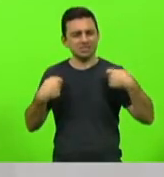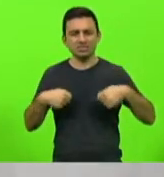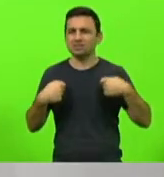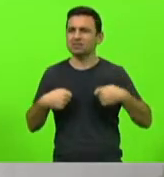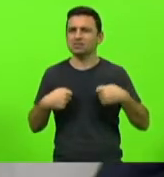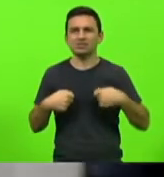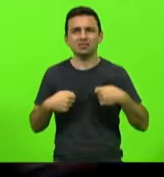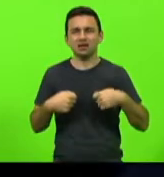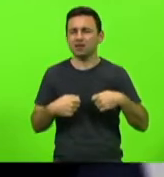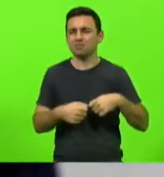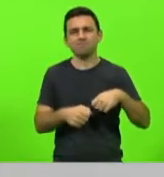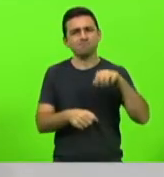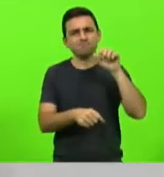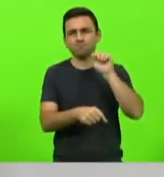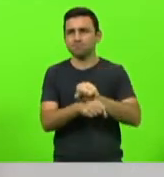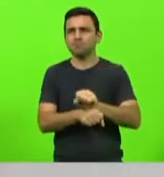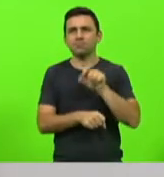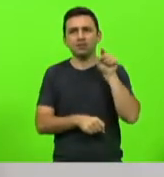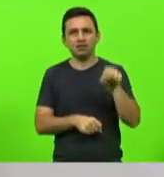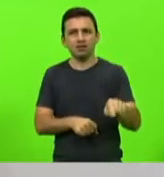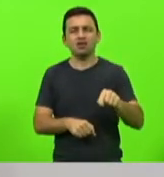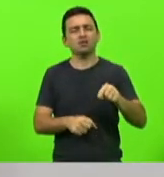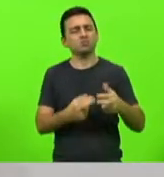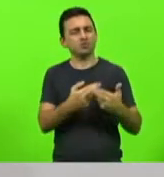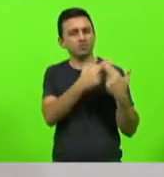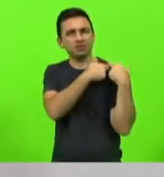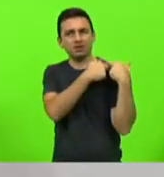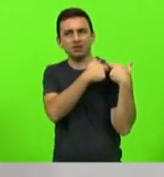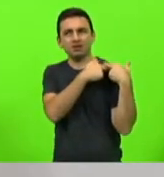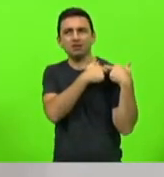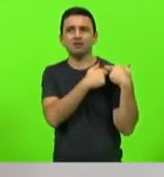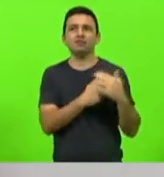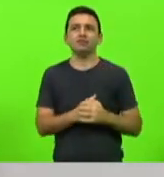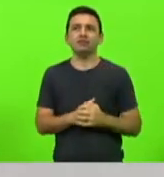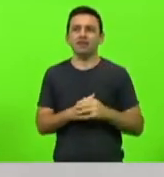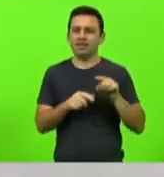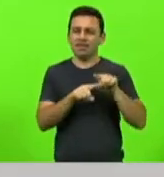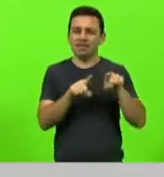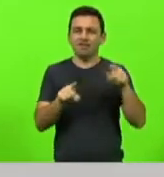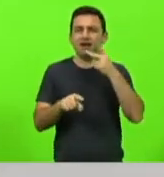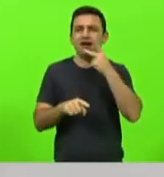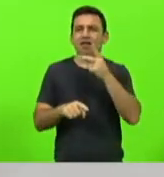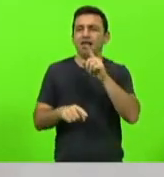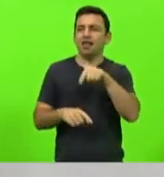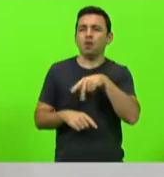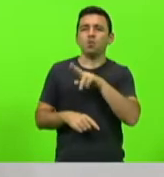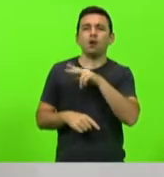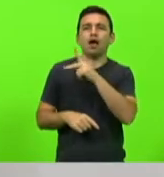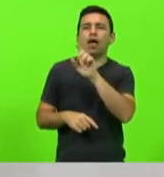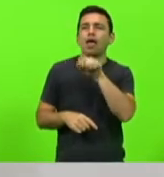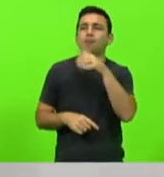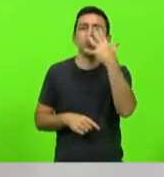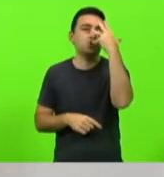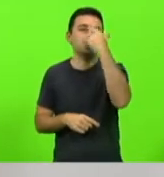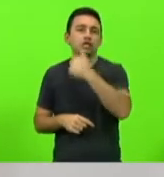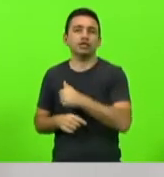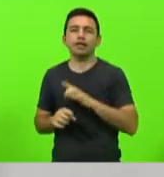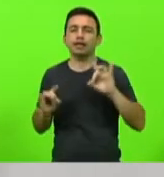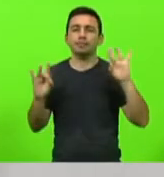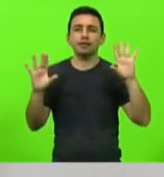que ser responsabilizado, dizer que as mulheres são bonitas, são